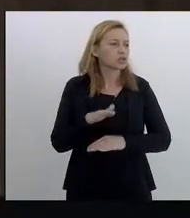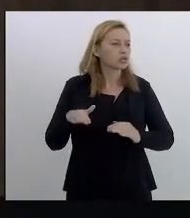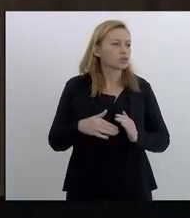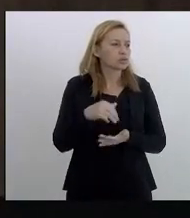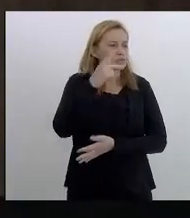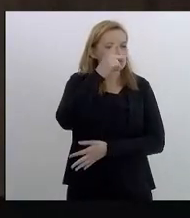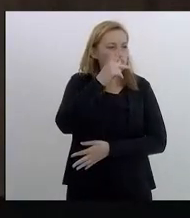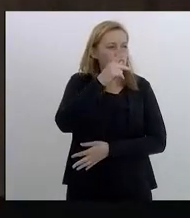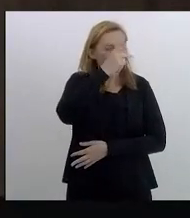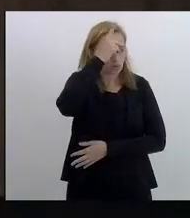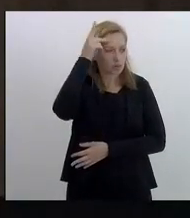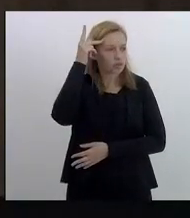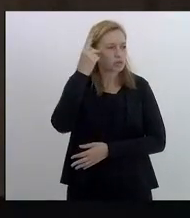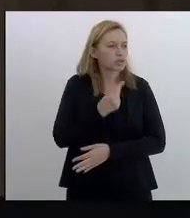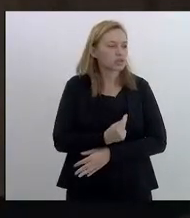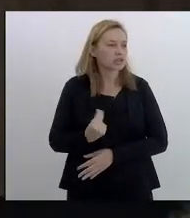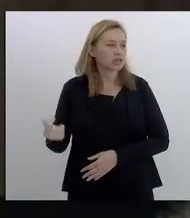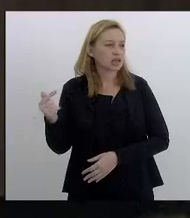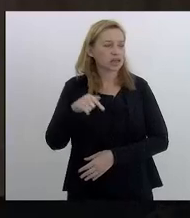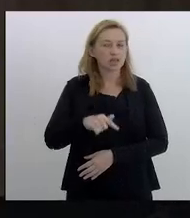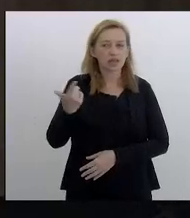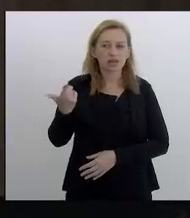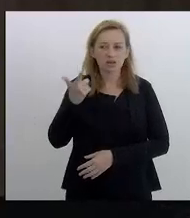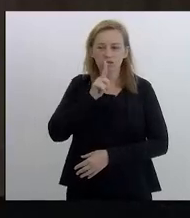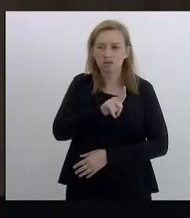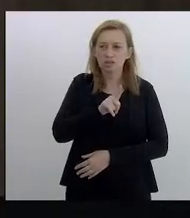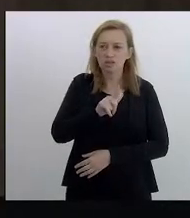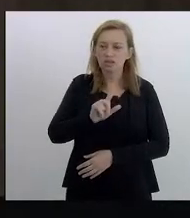mundo sairá aqui ganhando